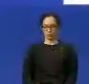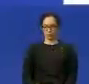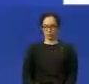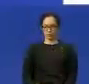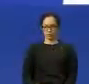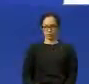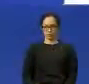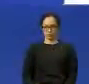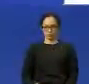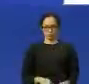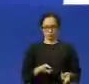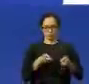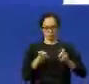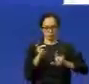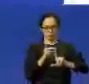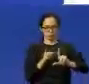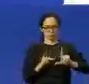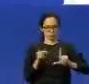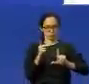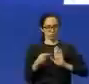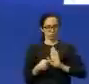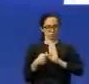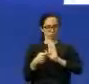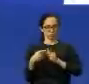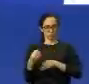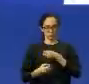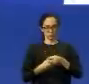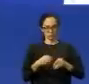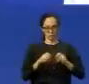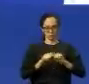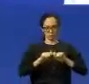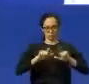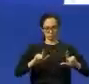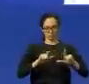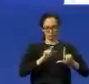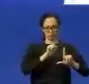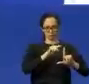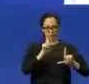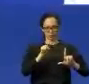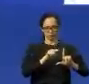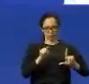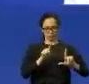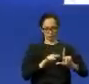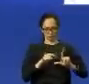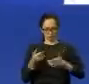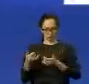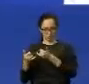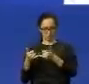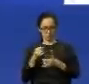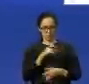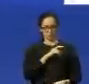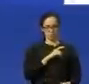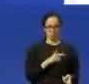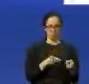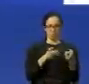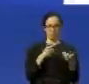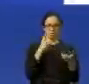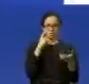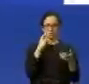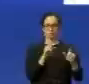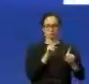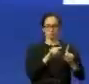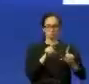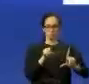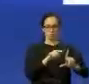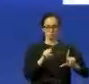149, a figura ilustra uma partida de campo minado, né? E o jogo, no caso aí, onde presente em